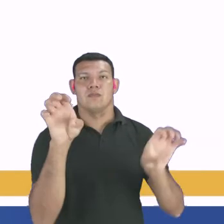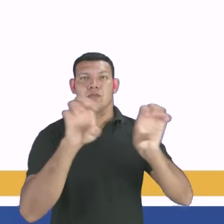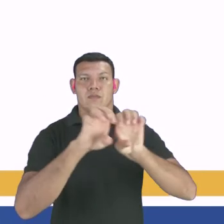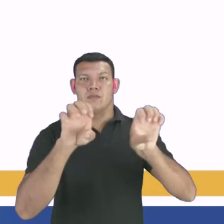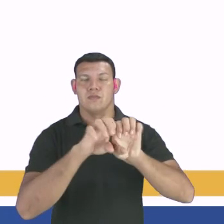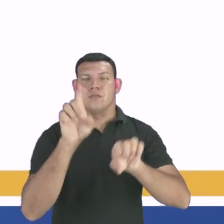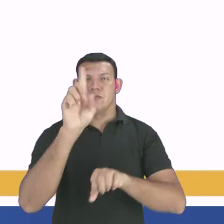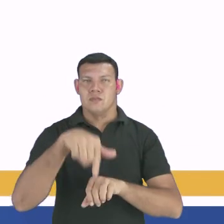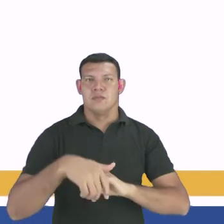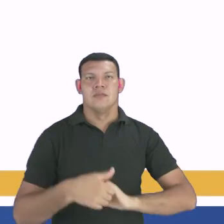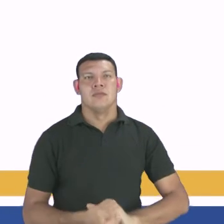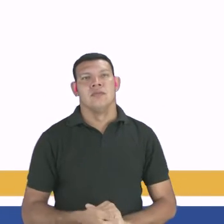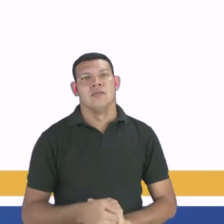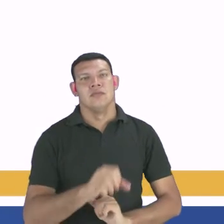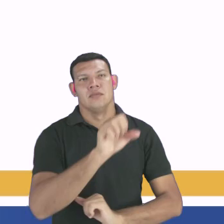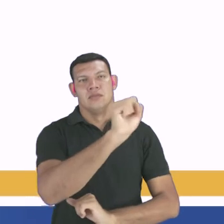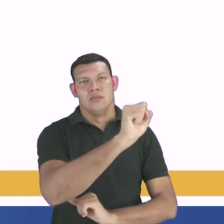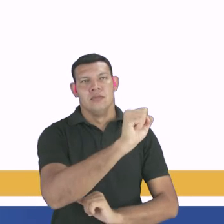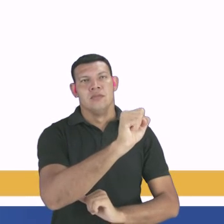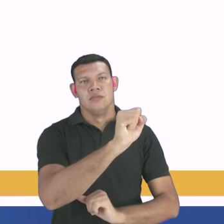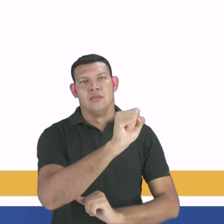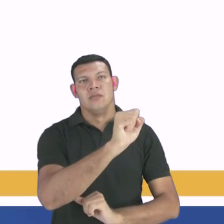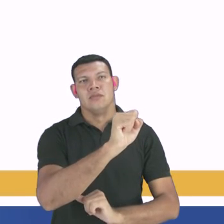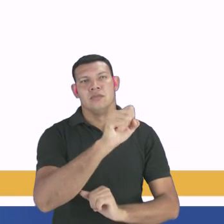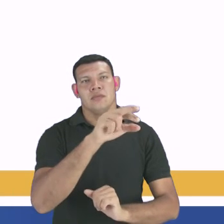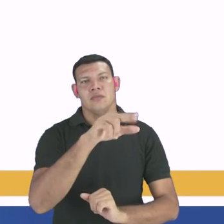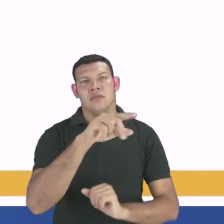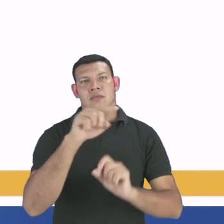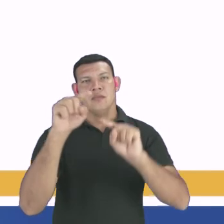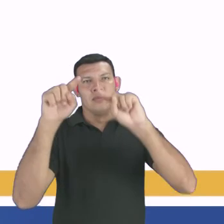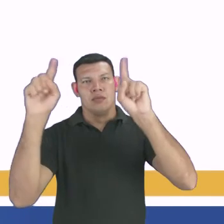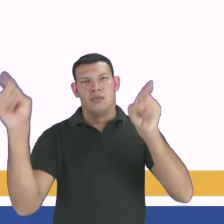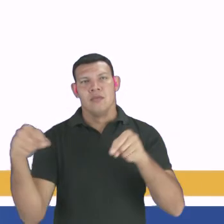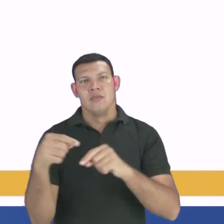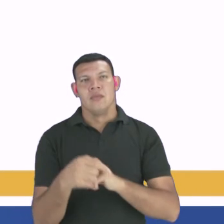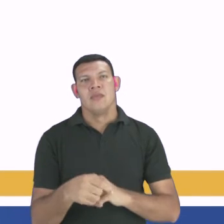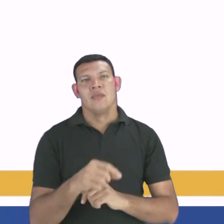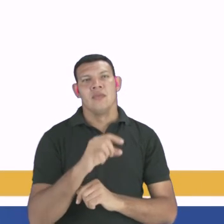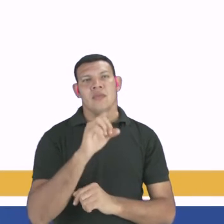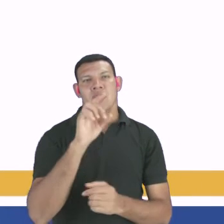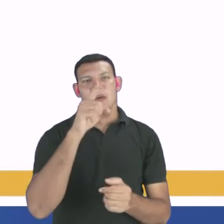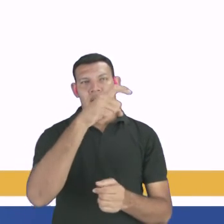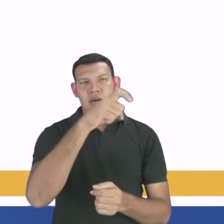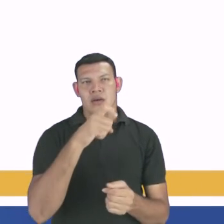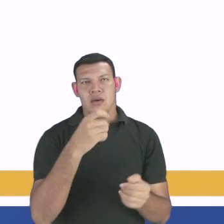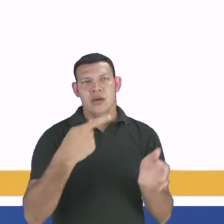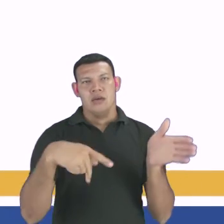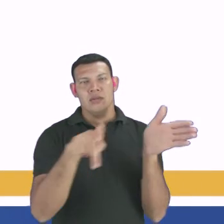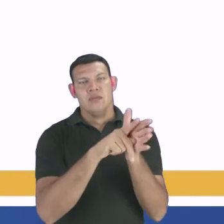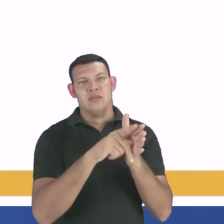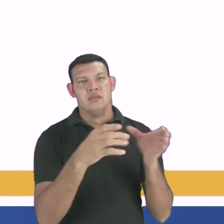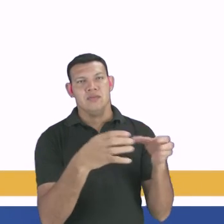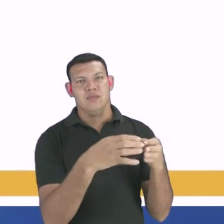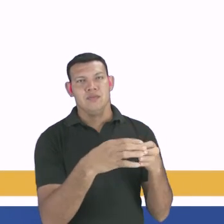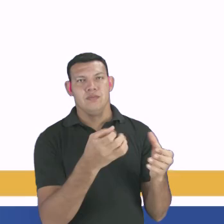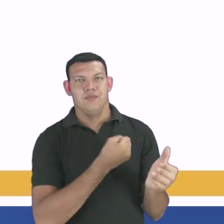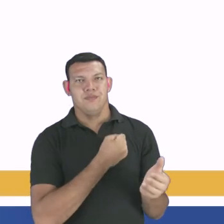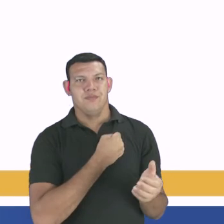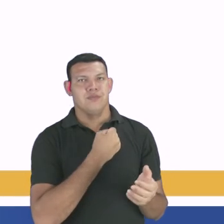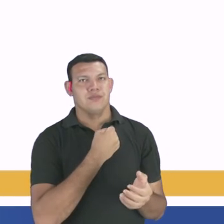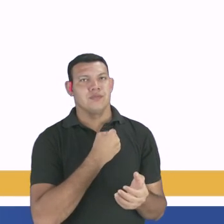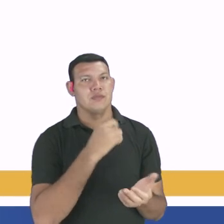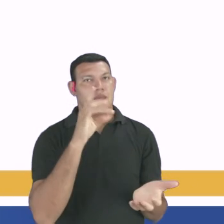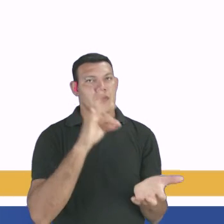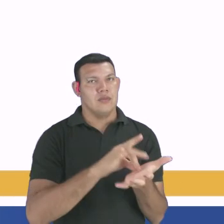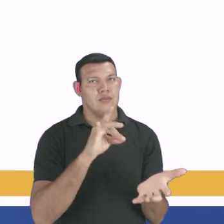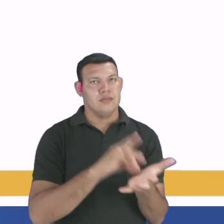equação que o x pertence aos reais certo e esse x = mais ou menos o